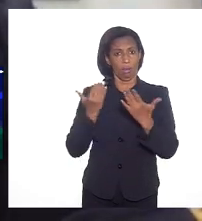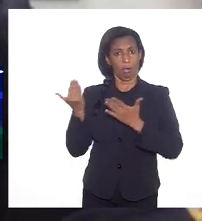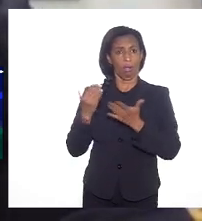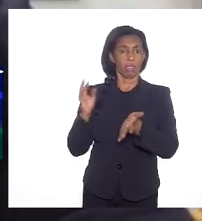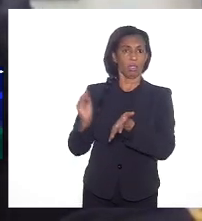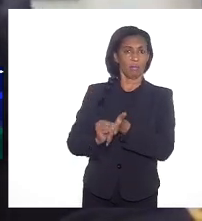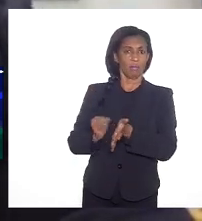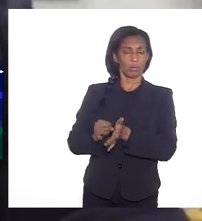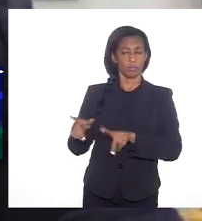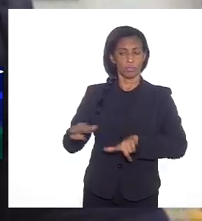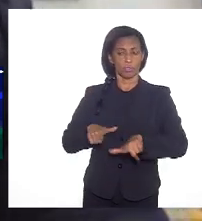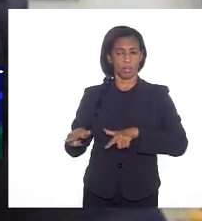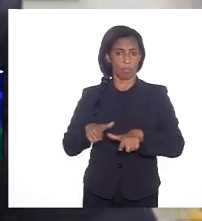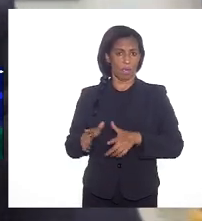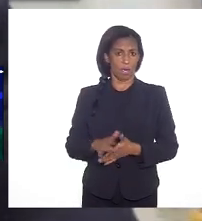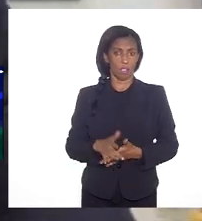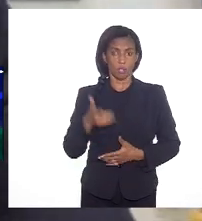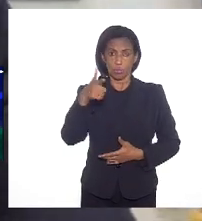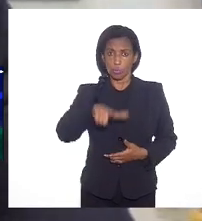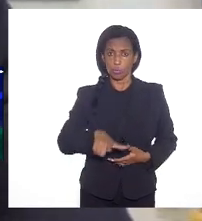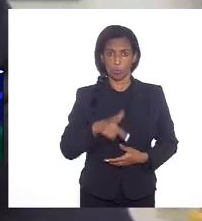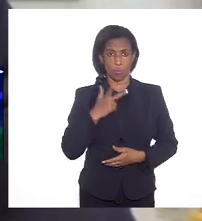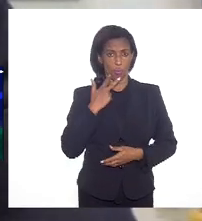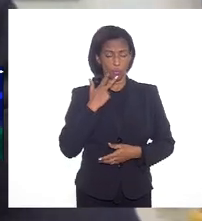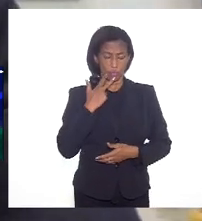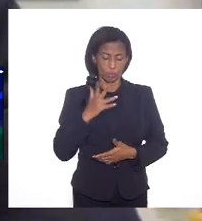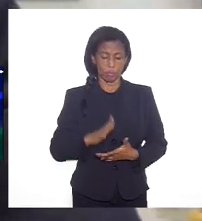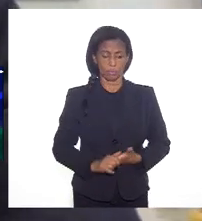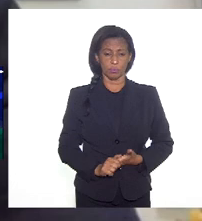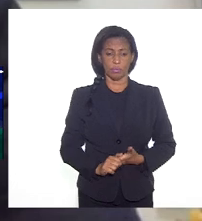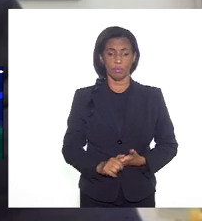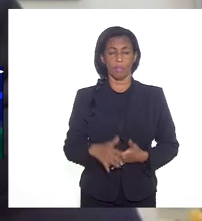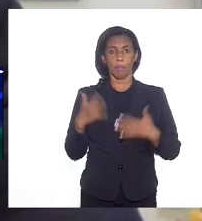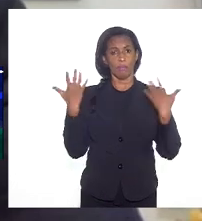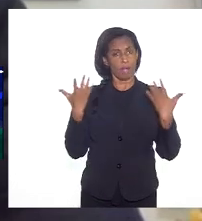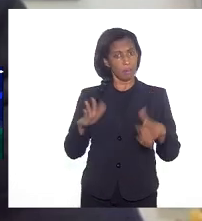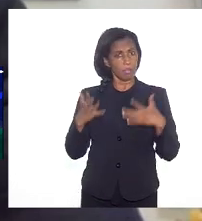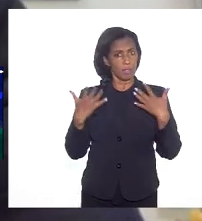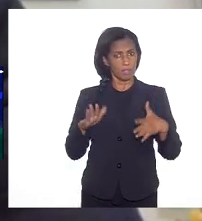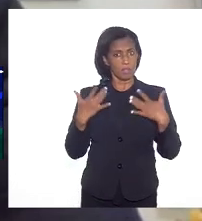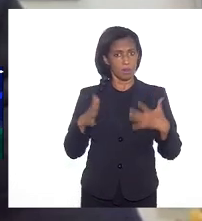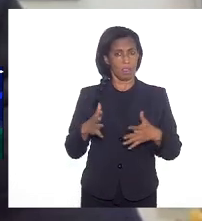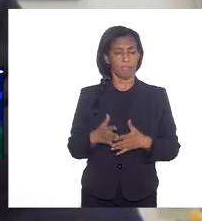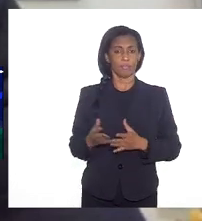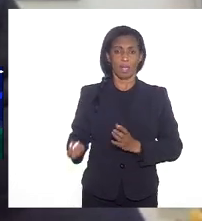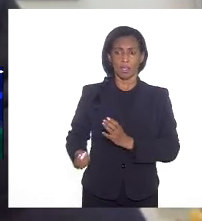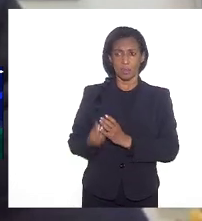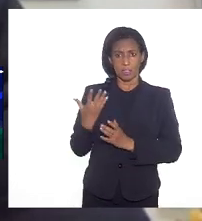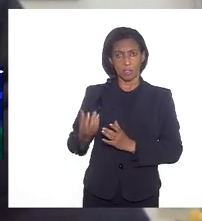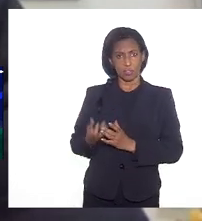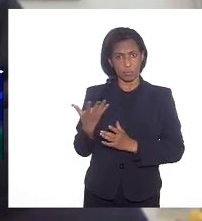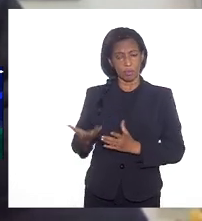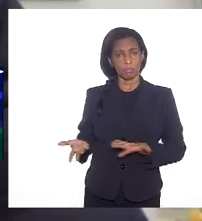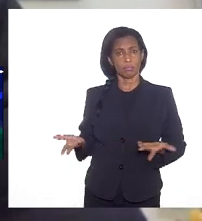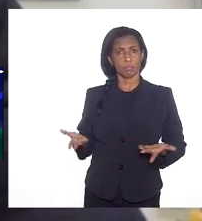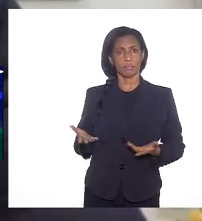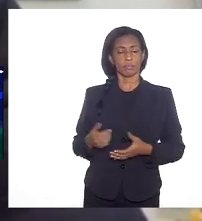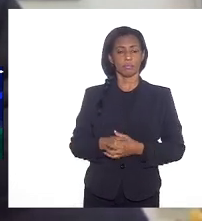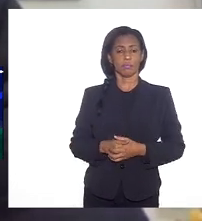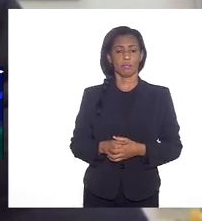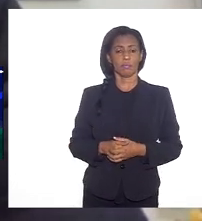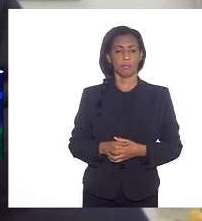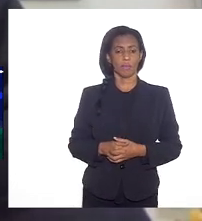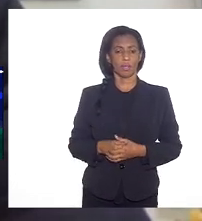mais uma vez não estou querendo ser redundante mas parabenizar a iniciativa de vossa excelência que vai justamente